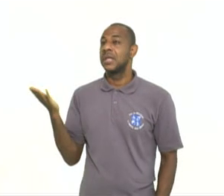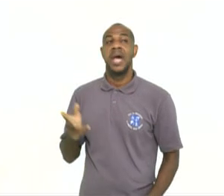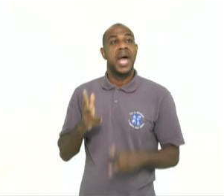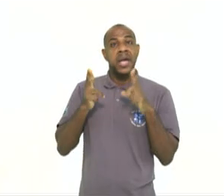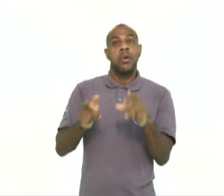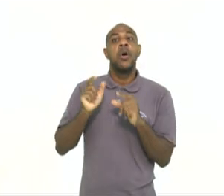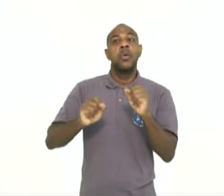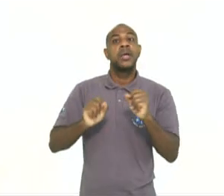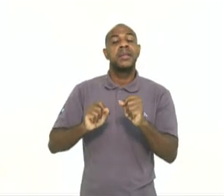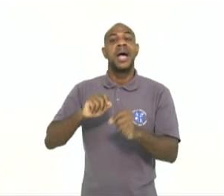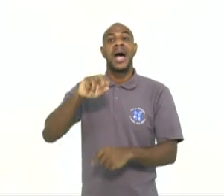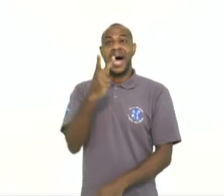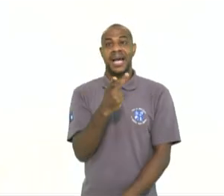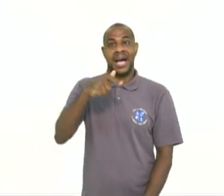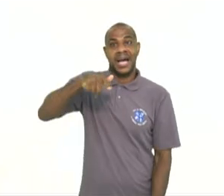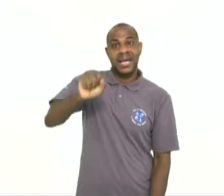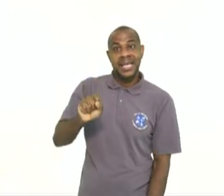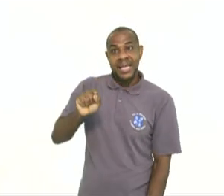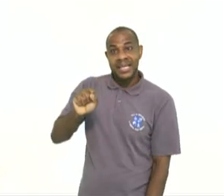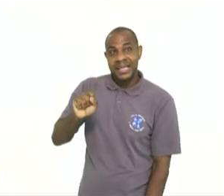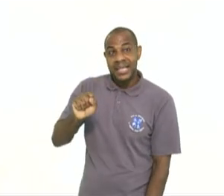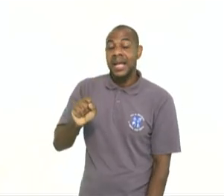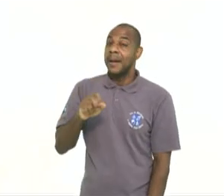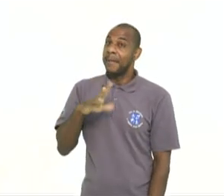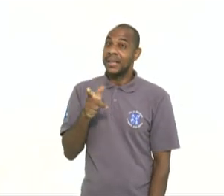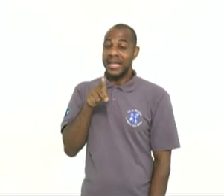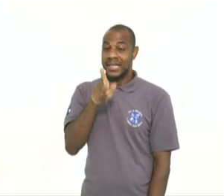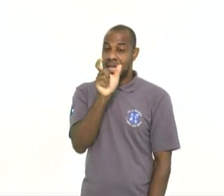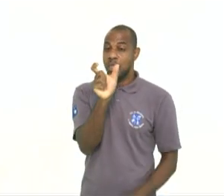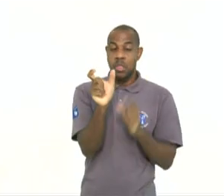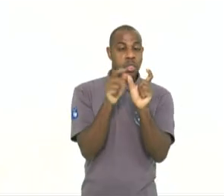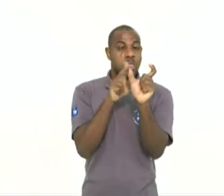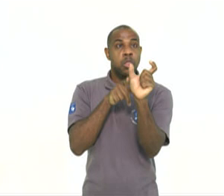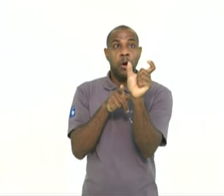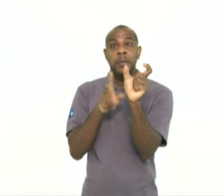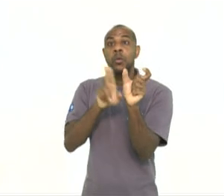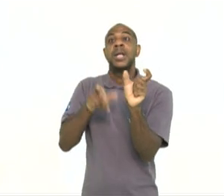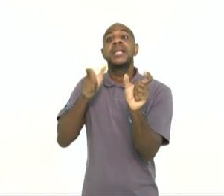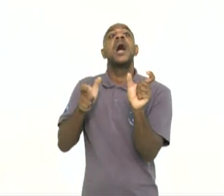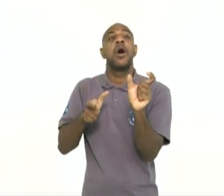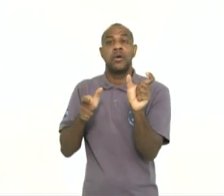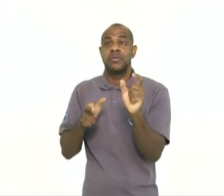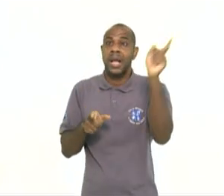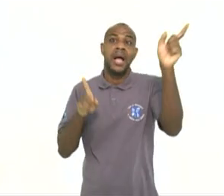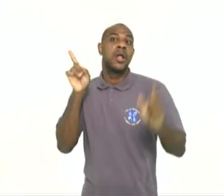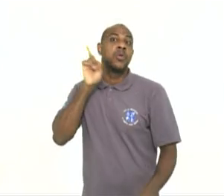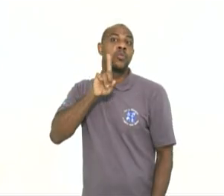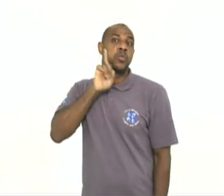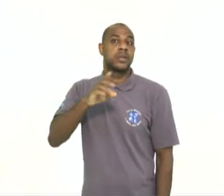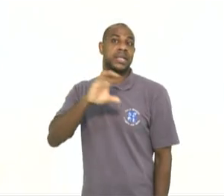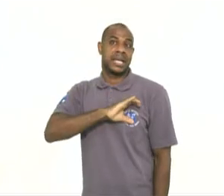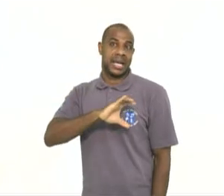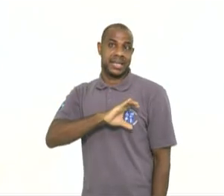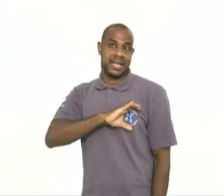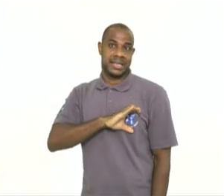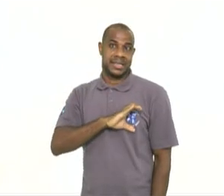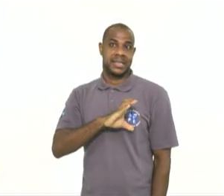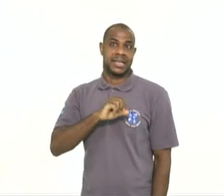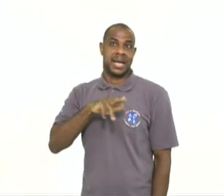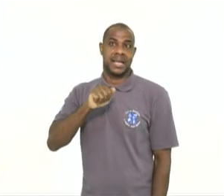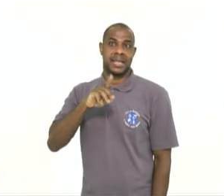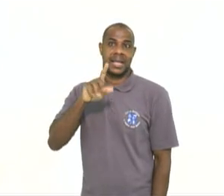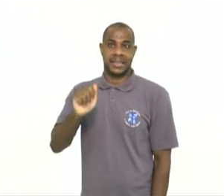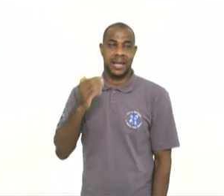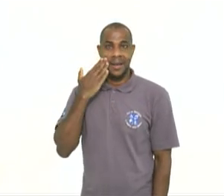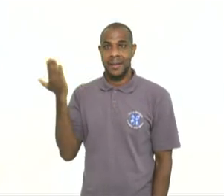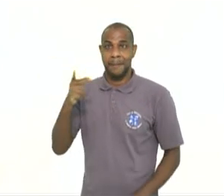equivalente aos HQs E sendo que esse nome é mais usado nos Estados Unidos e no Canadá seus traços